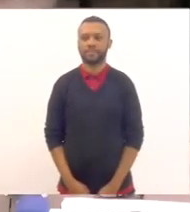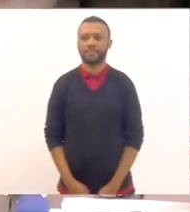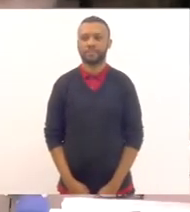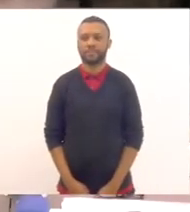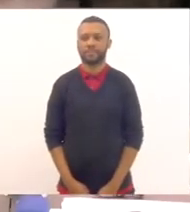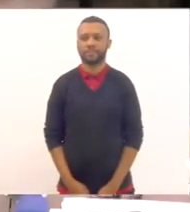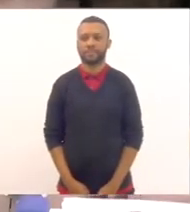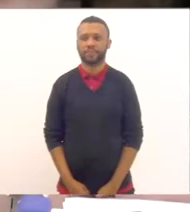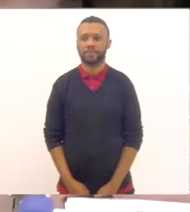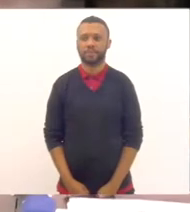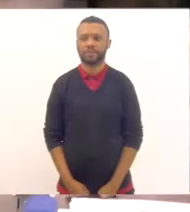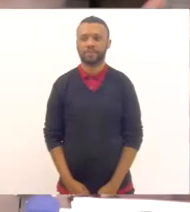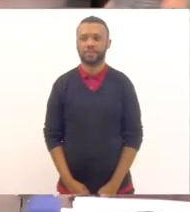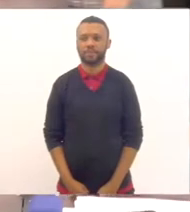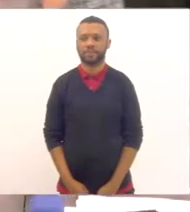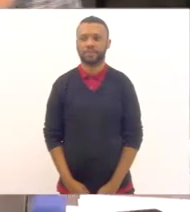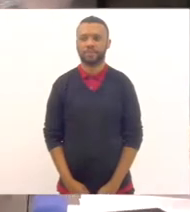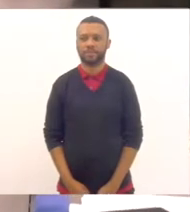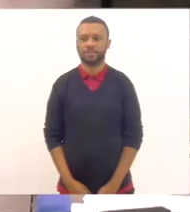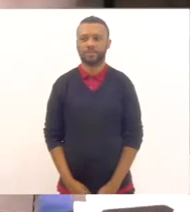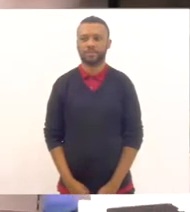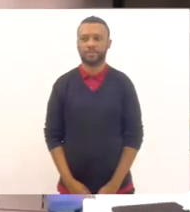E aí